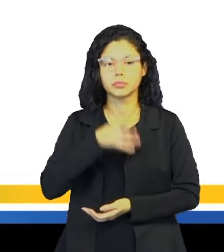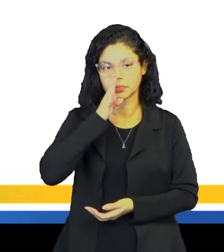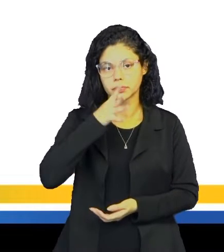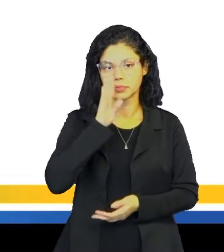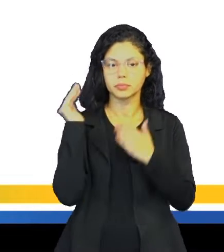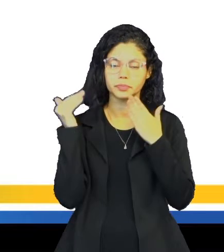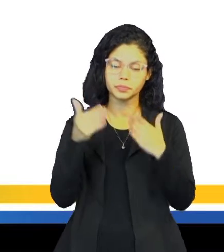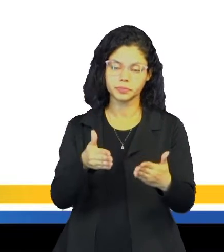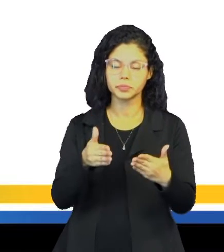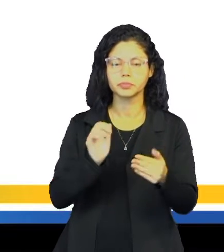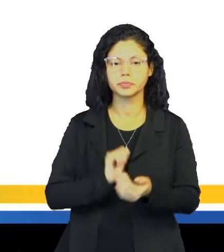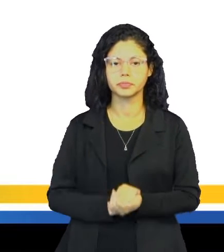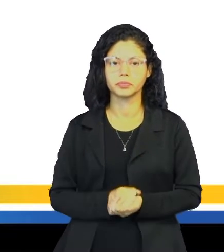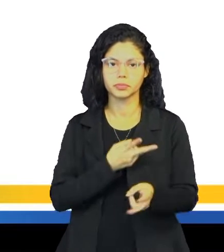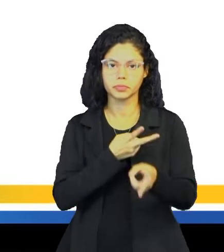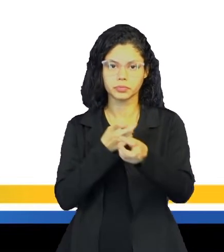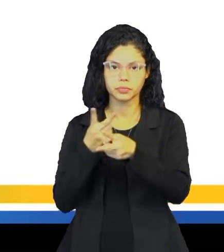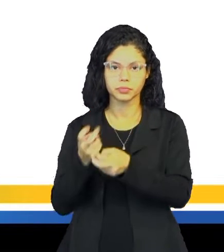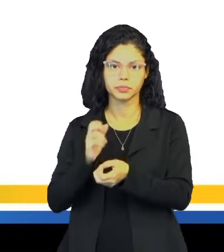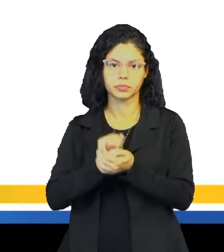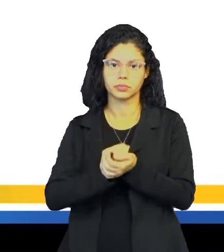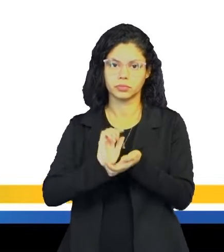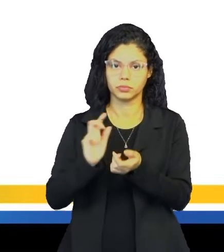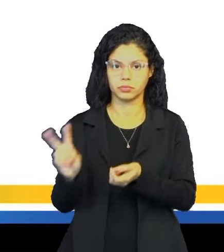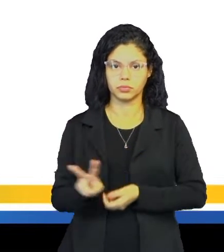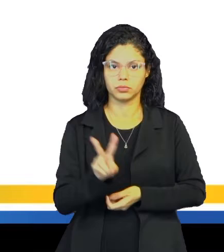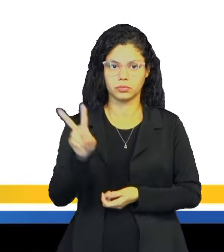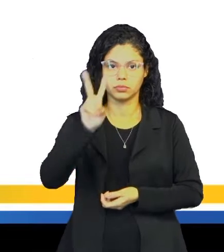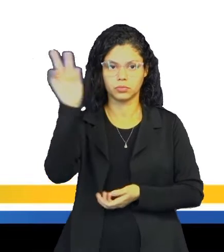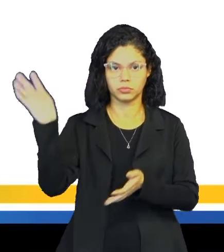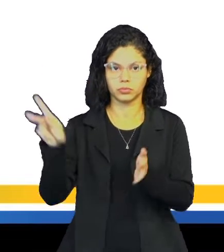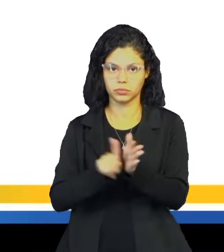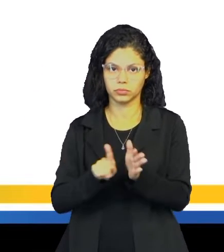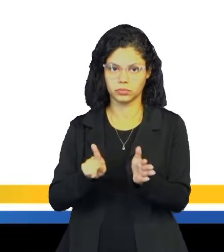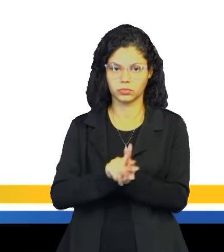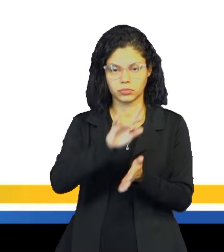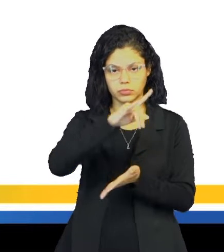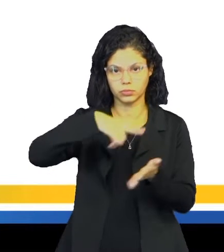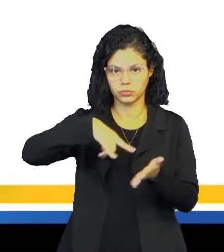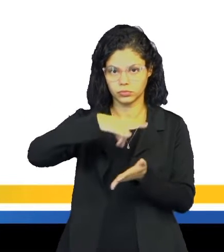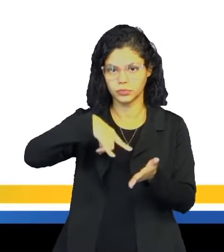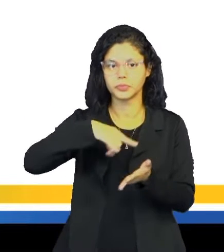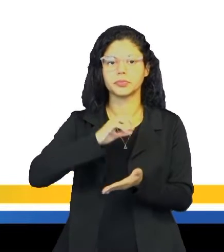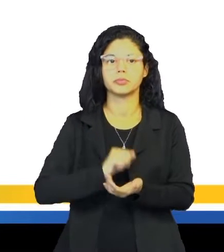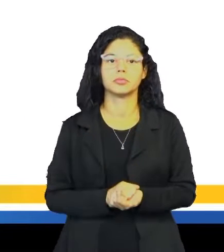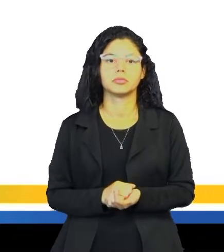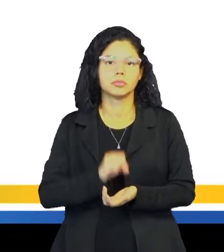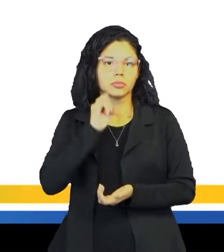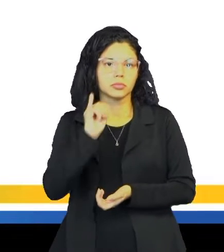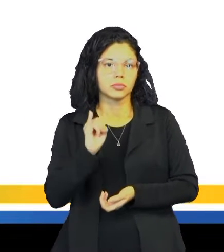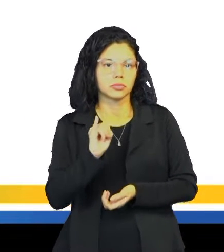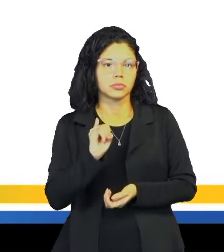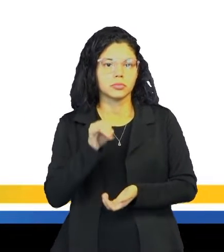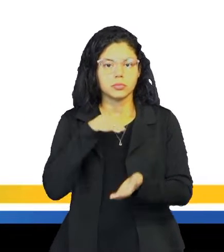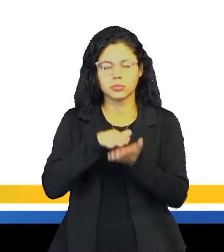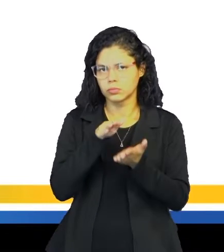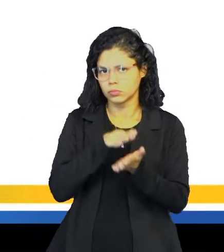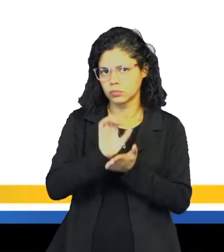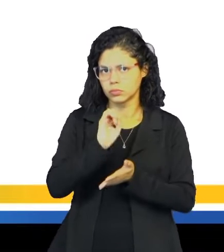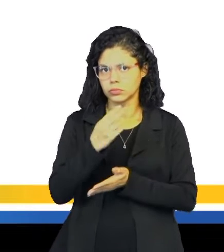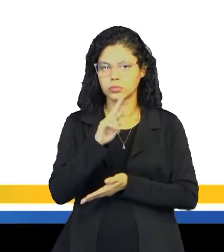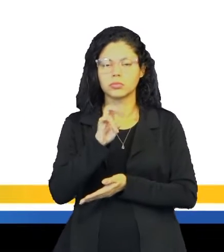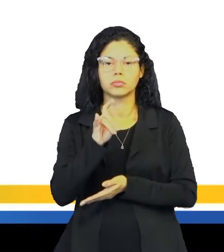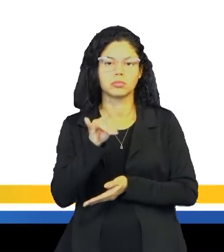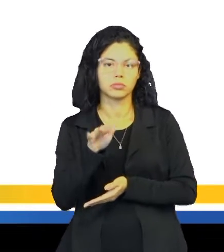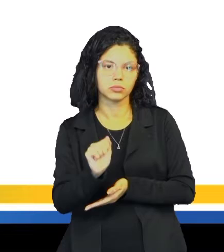A crítica objetiva verifica o valor extrínseco, externo de um documento, se ele é original ou se ele é apenas